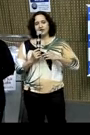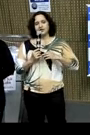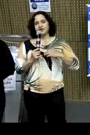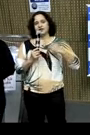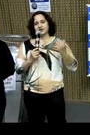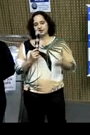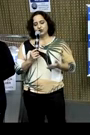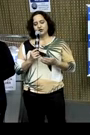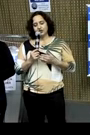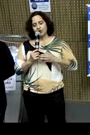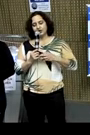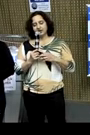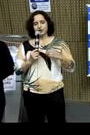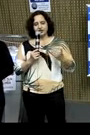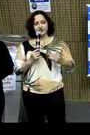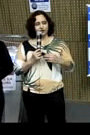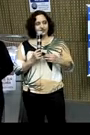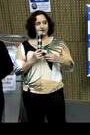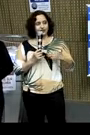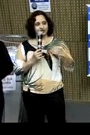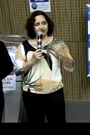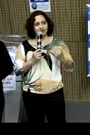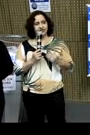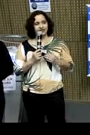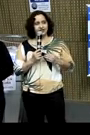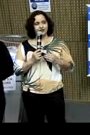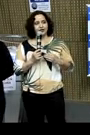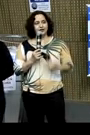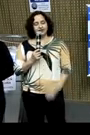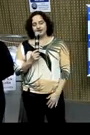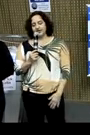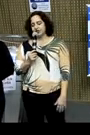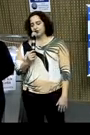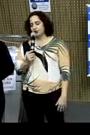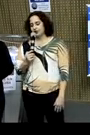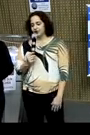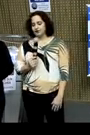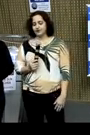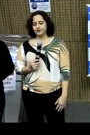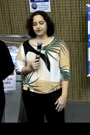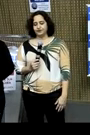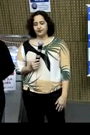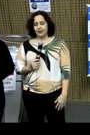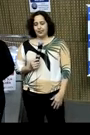uma das nossas ações que nós já estamos criando para reverter esses números.